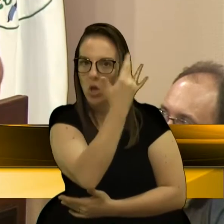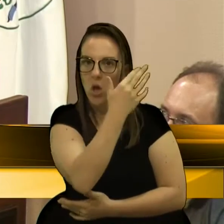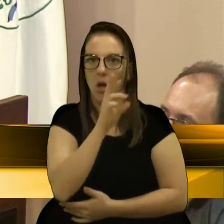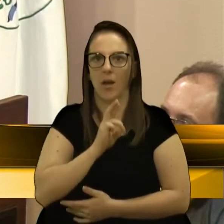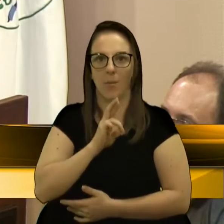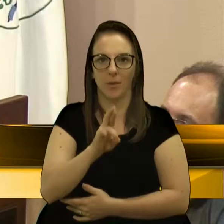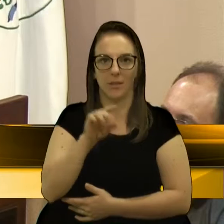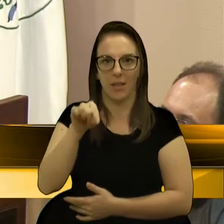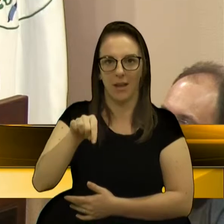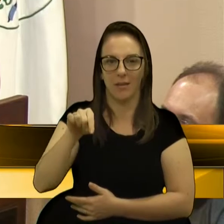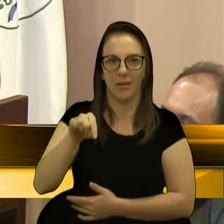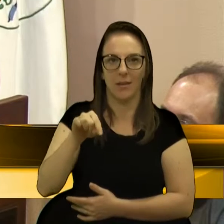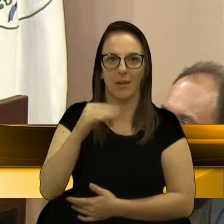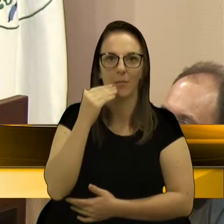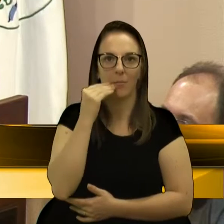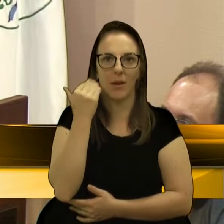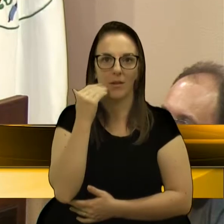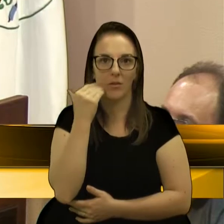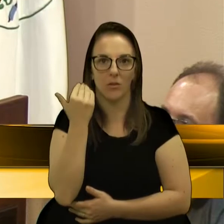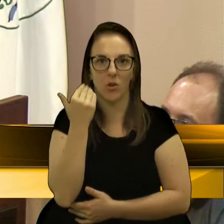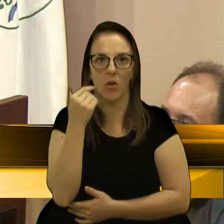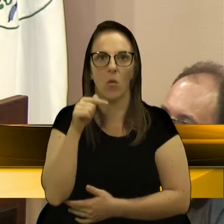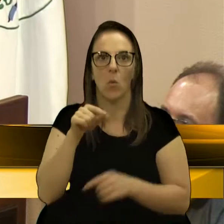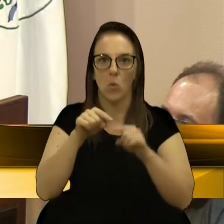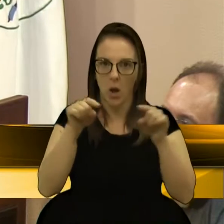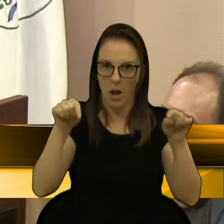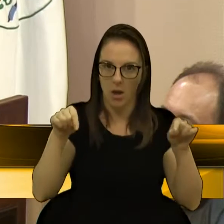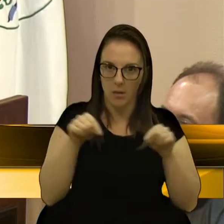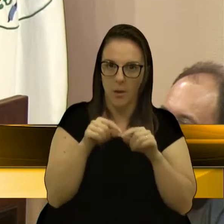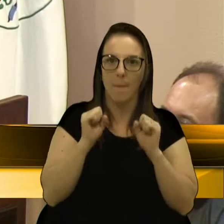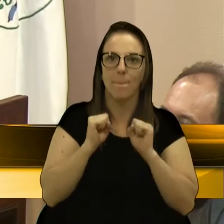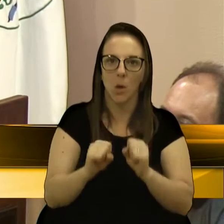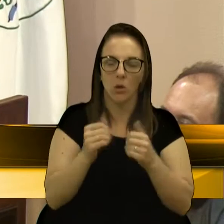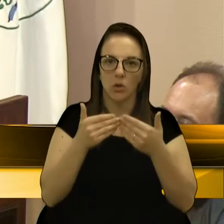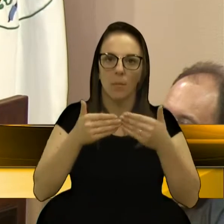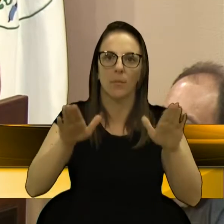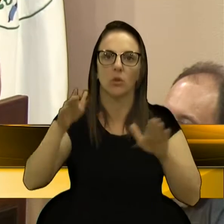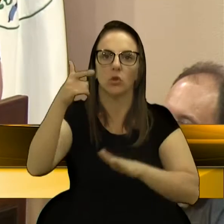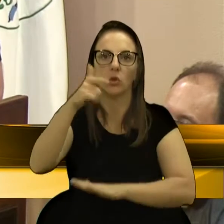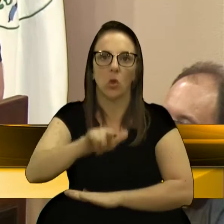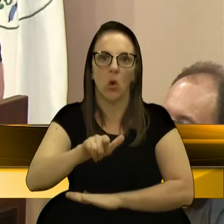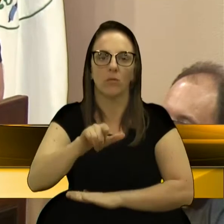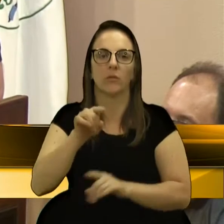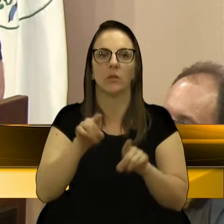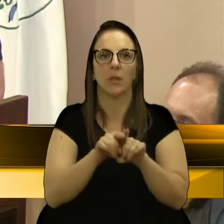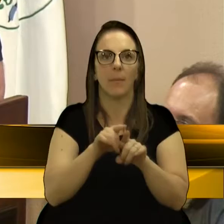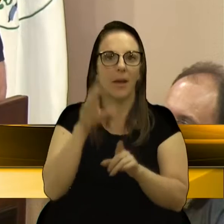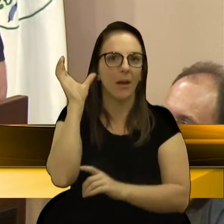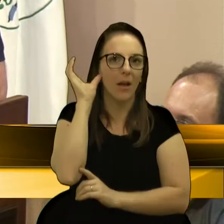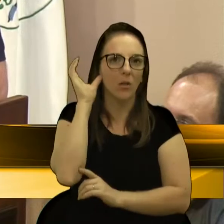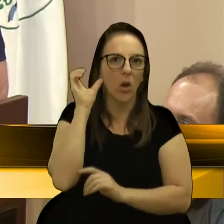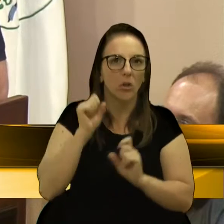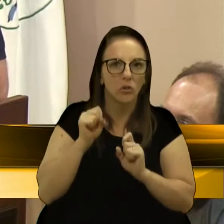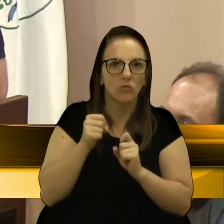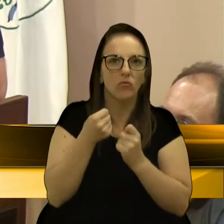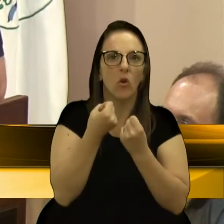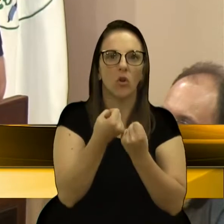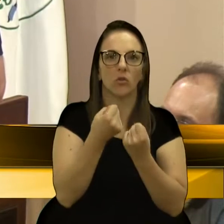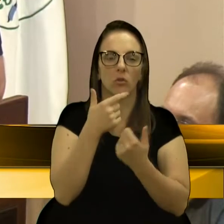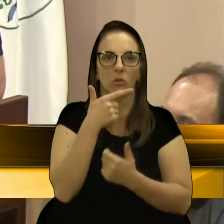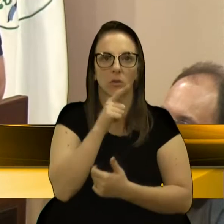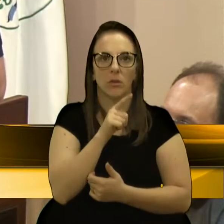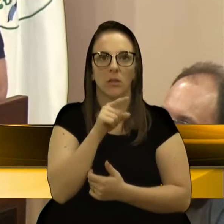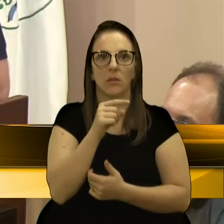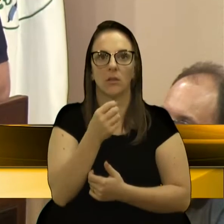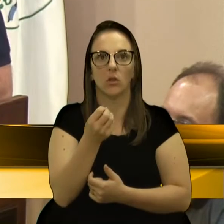as quadras puderam reabrir, né? O vereador Cadori também fez uma força extrema para que as quadras pudessem reabrir. Então, com essa nova gestão do governador do